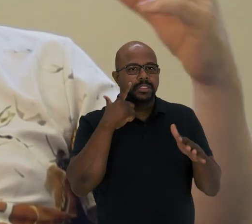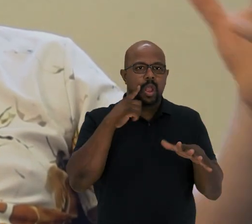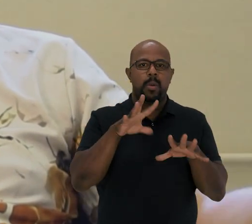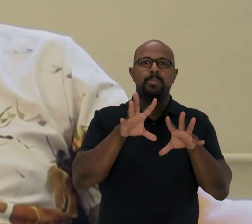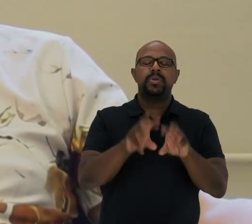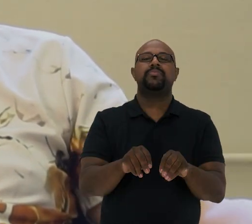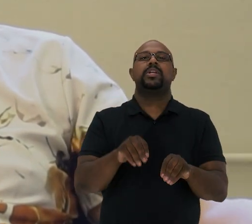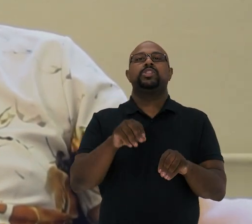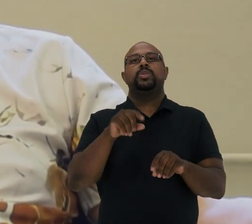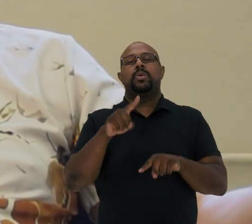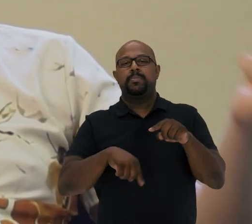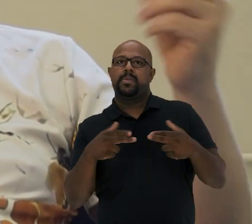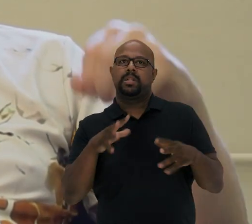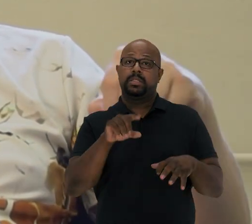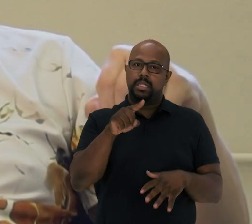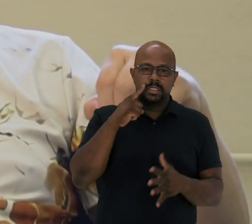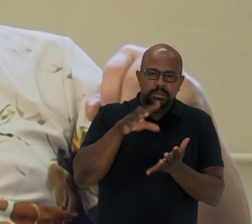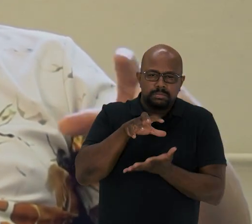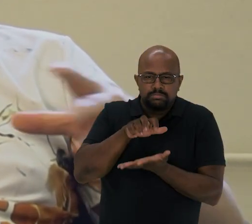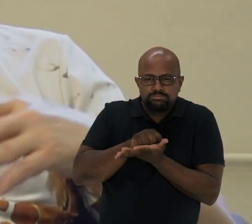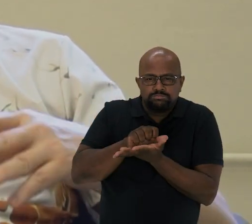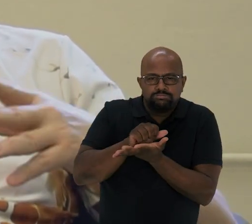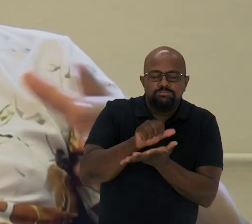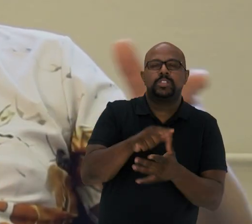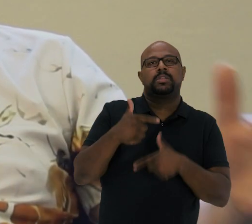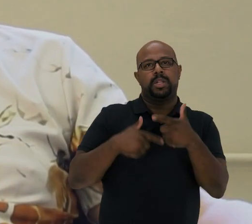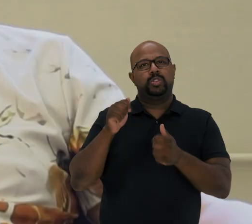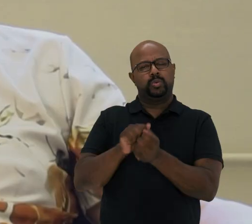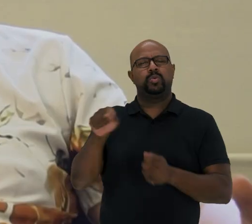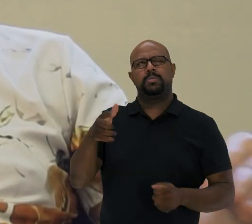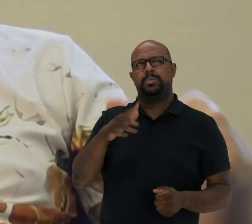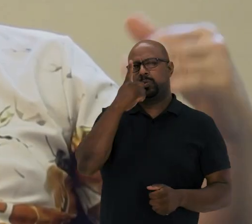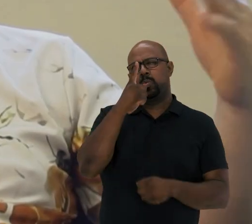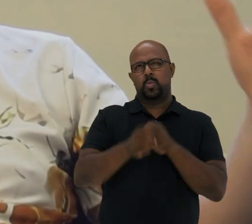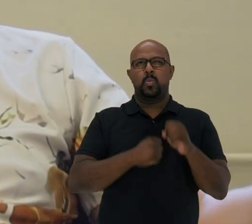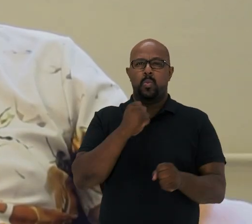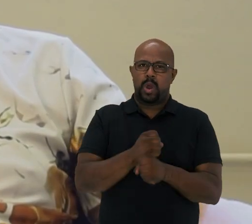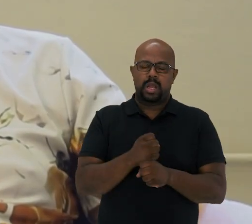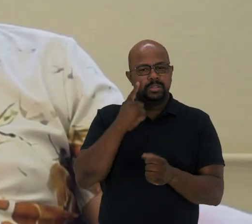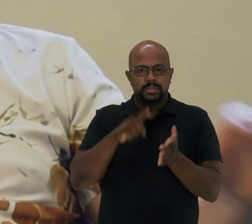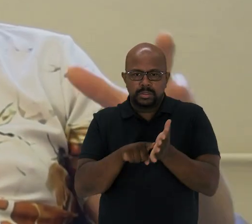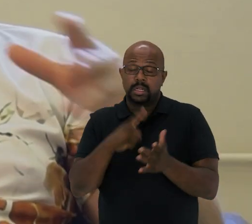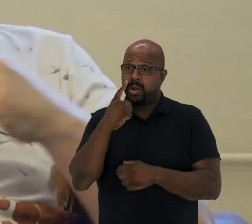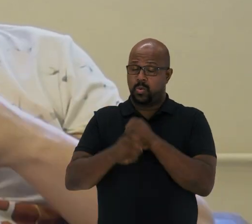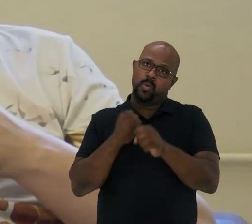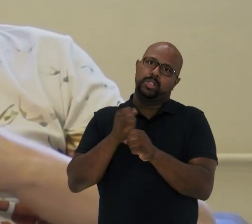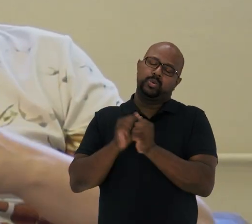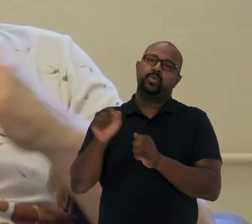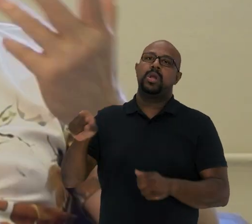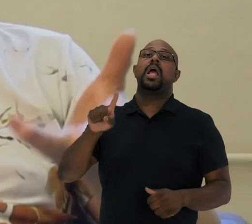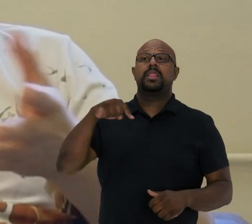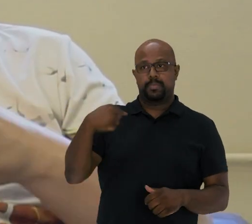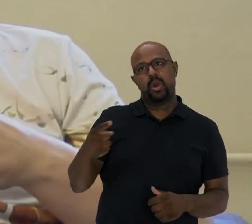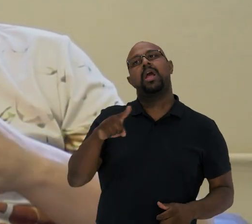sido movimentadas as peças. E nesse mapeamento foi que eu trabalhei com ele durante um ano, mais ou menos, ele nos dava as áreas, e eu trabalhei um ano com ele.